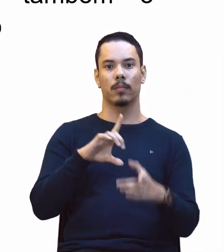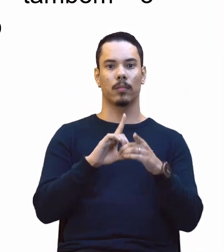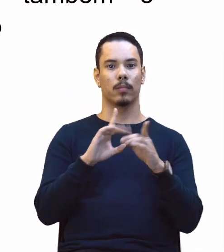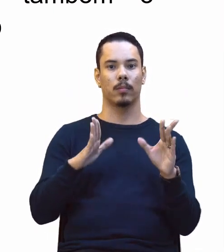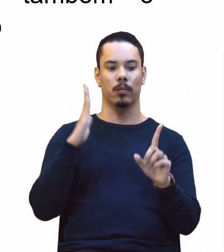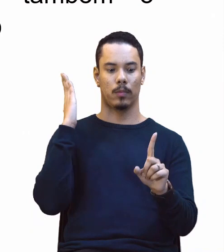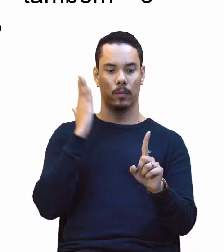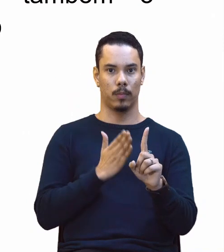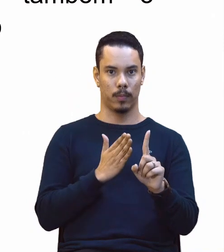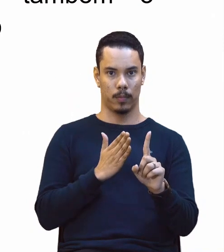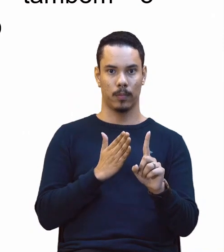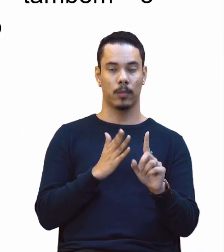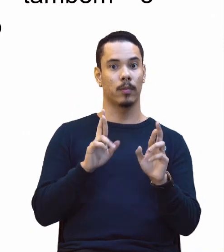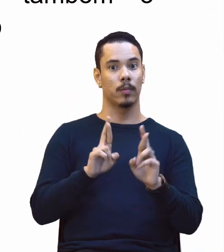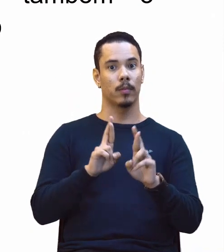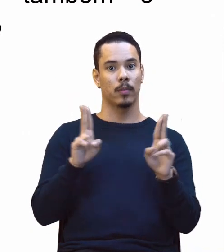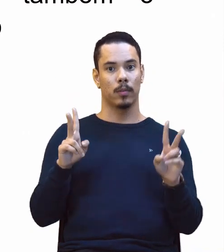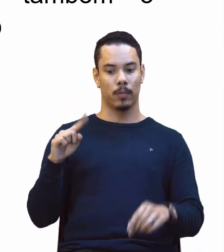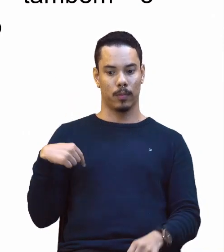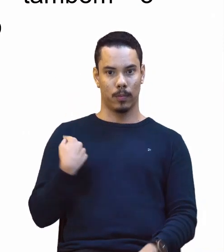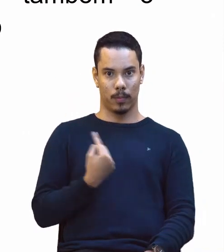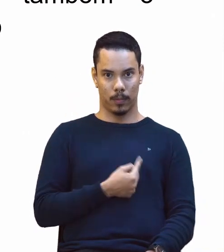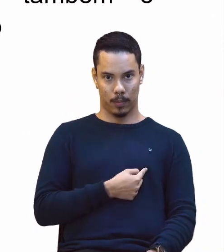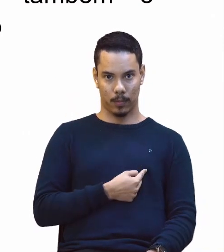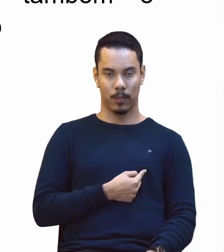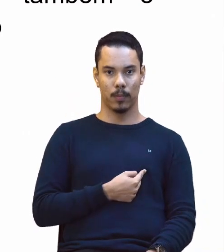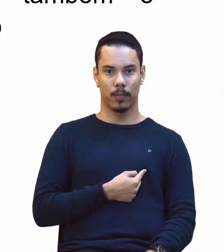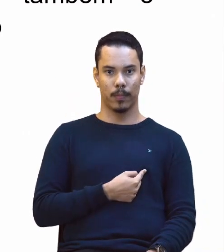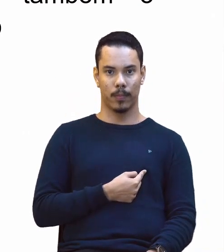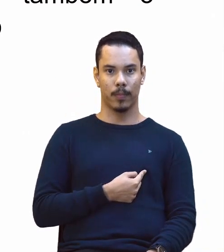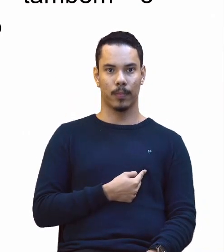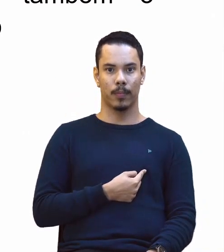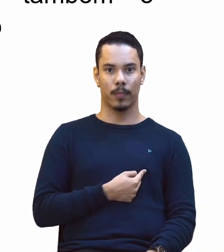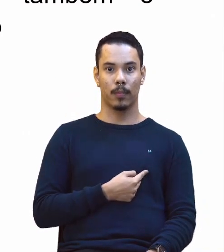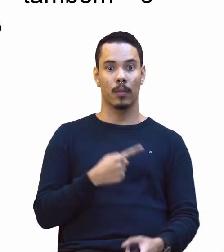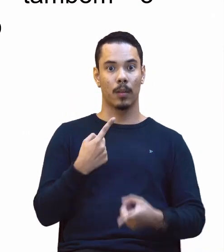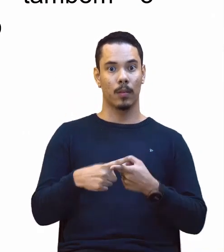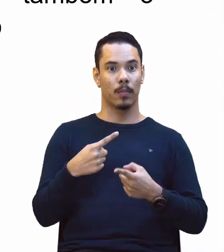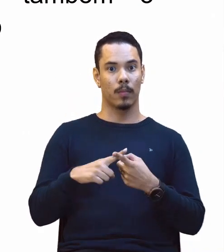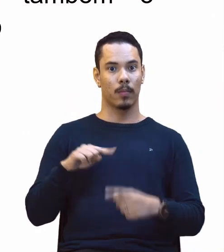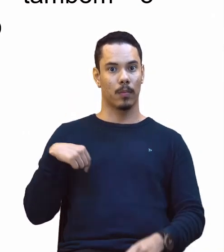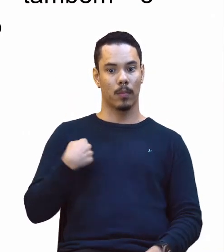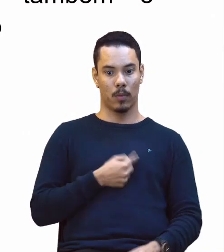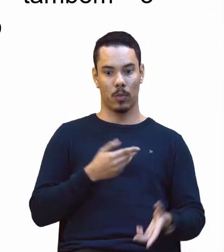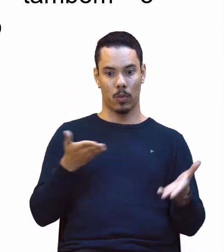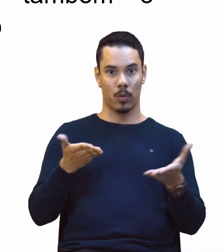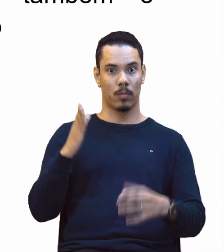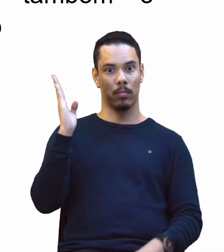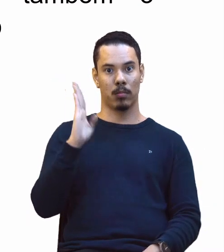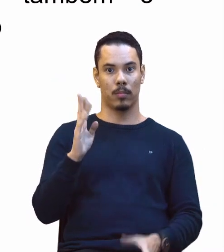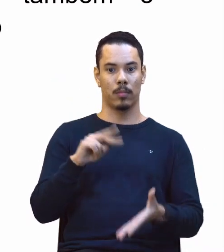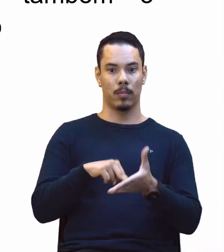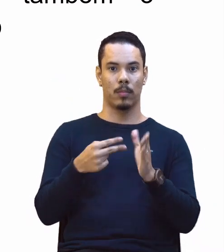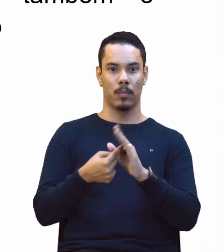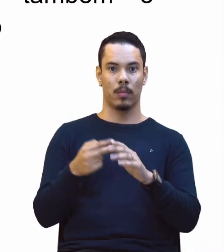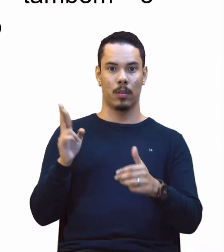direta, diferente da nossa. A nossa democracia hoje em dia no Brasil, ela é representativa.